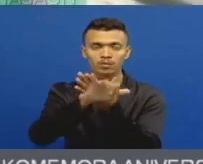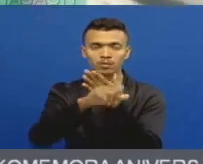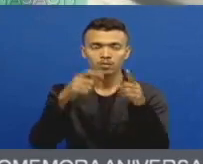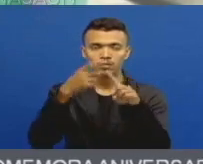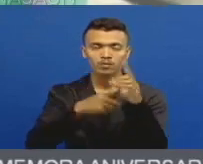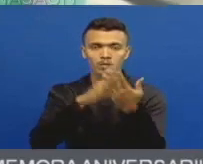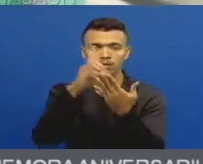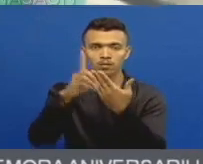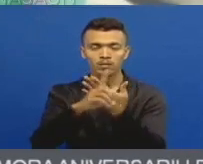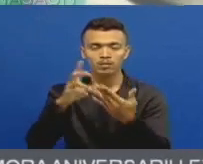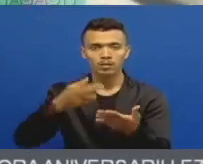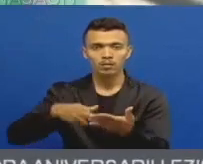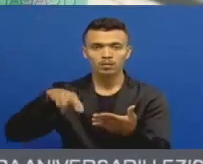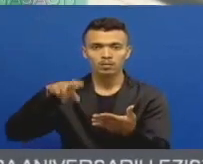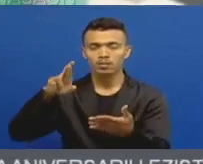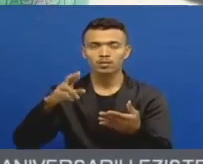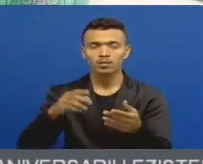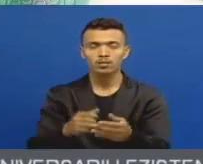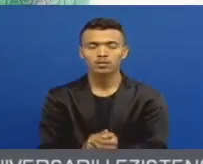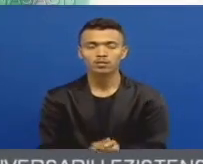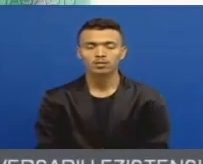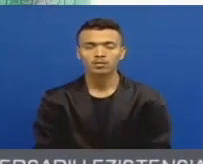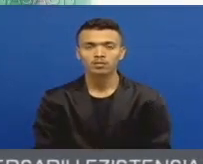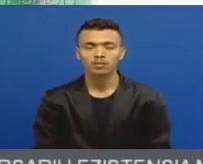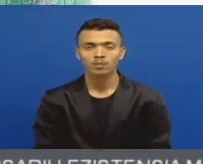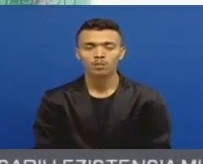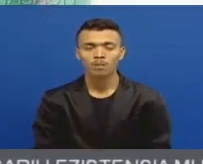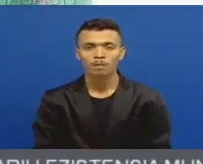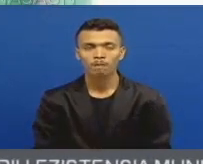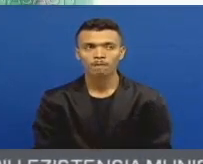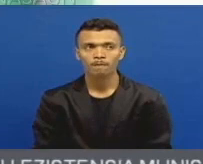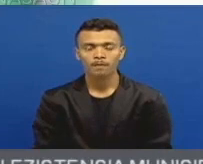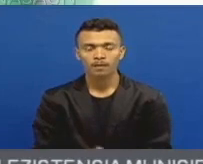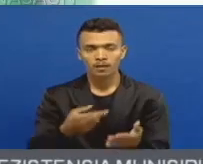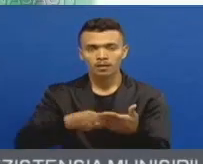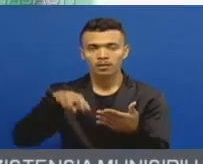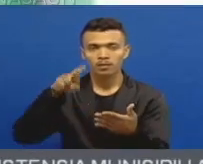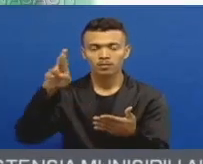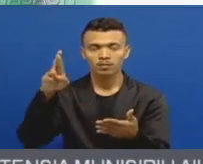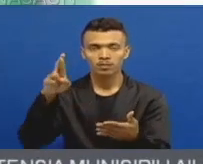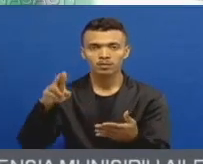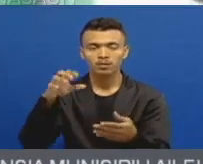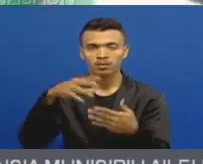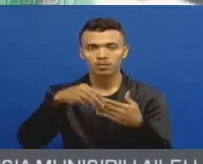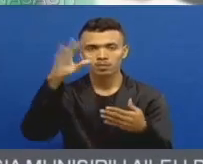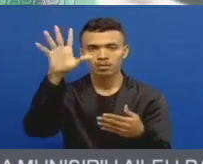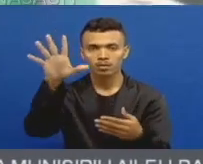motosera. Kada motosera mai resistu, inia selur tasa retribusan selur